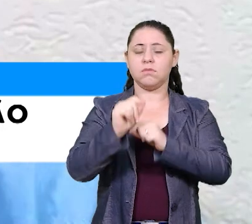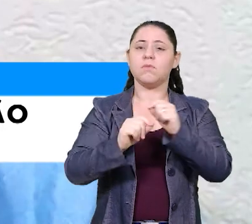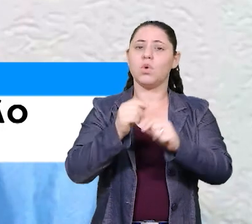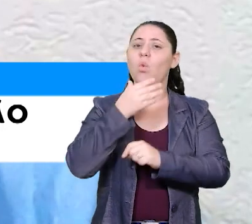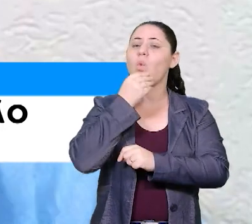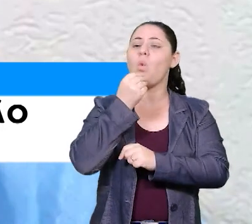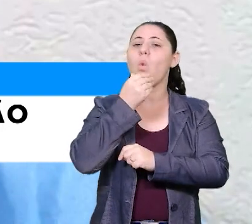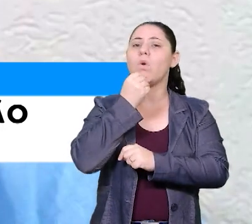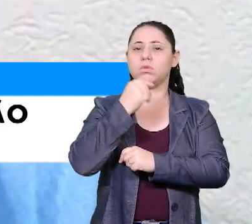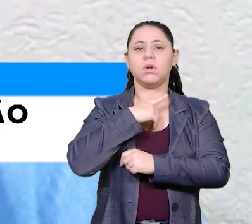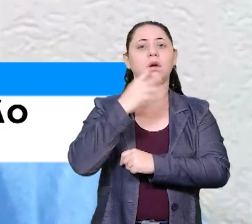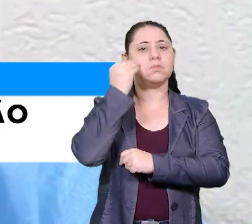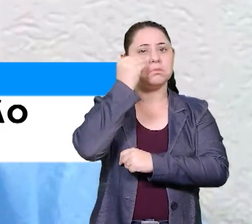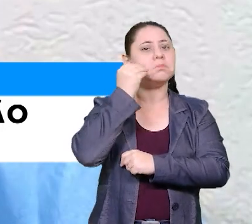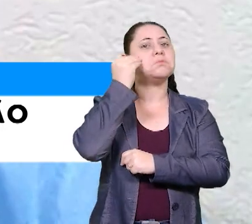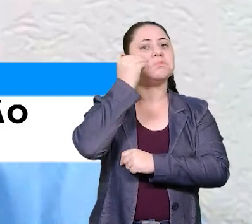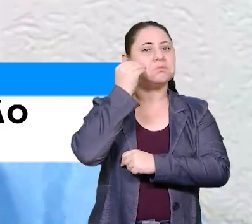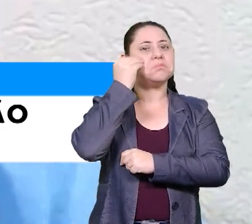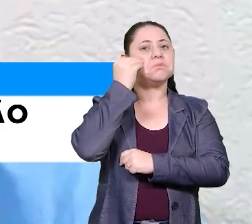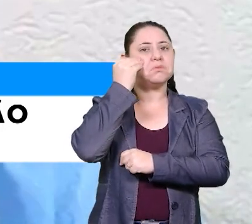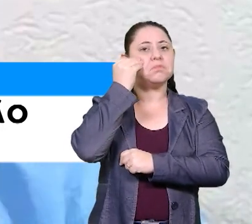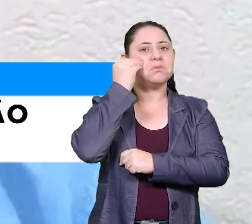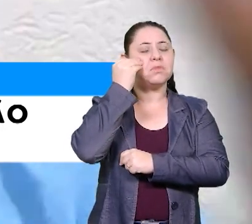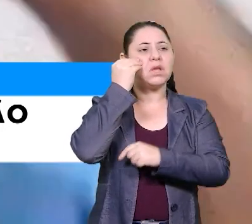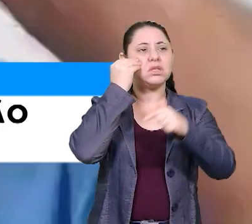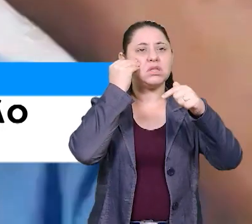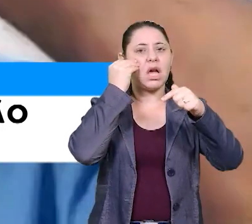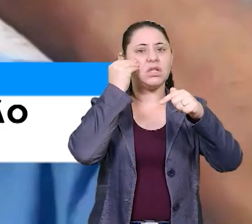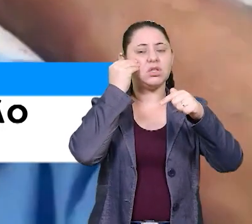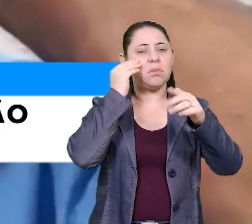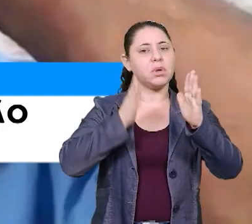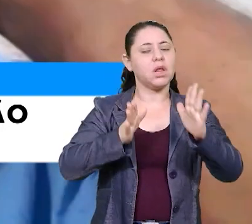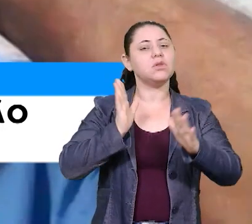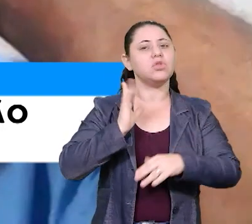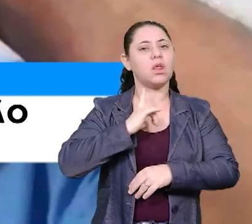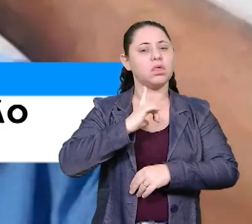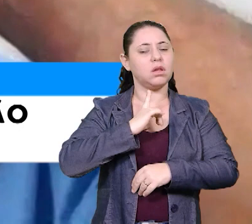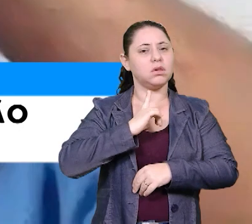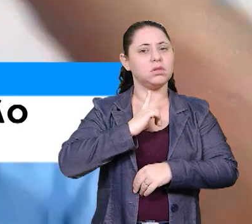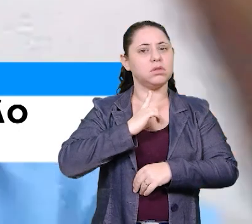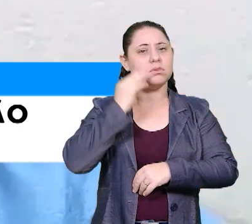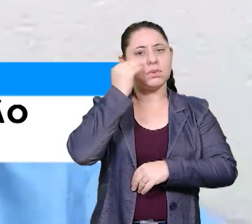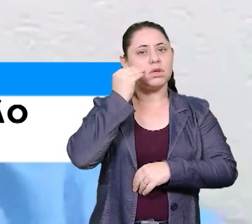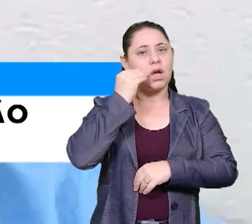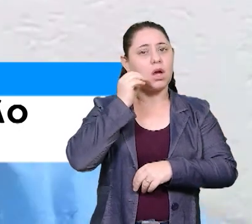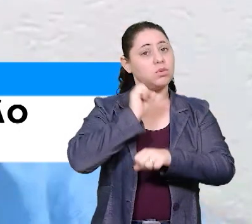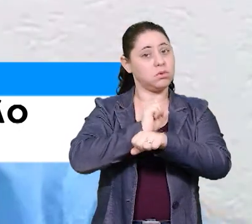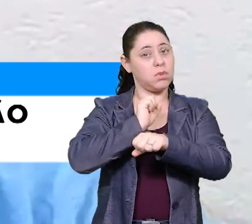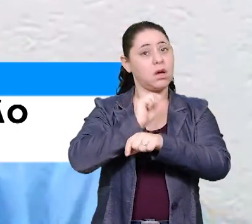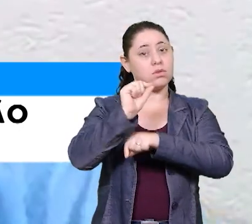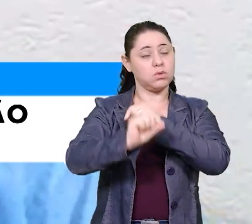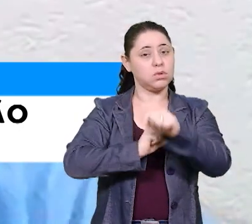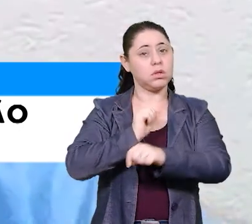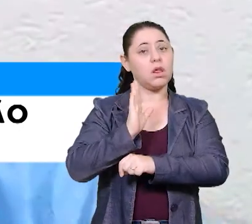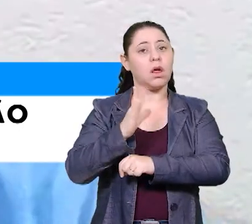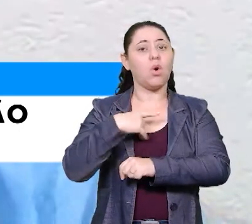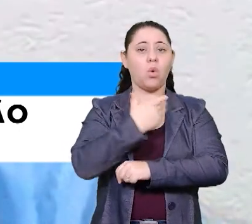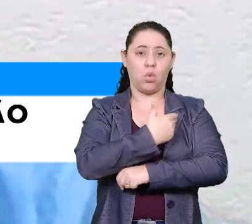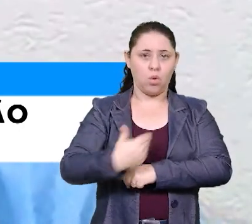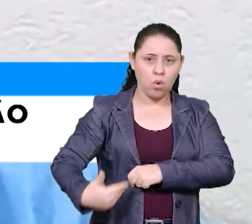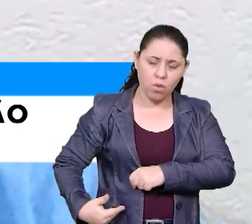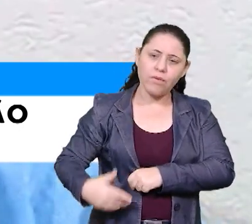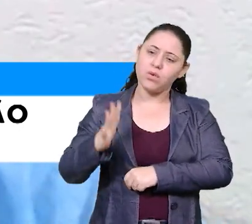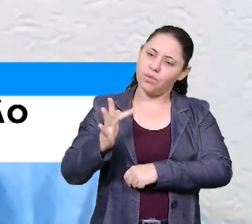Vossa Excelência. E que, como um homem que tem uma experiência muito grande no plenário de uma Assembleia por 7